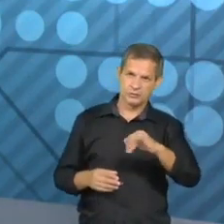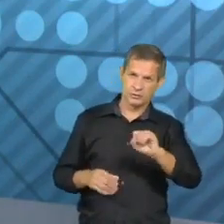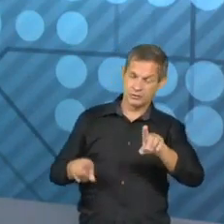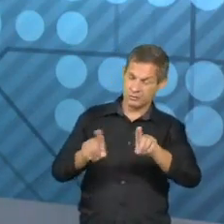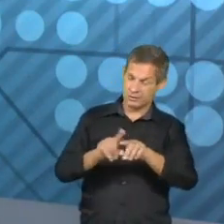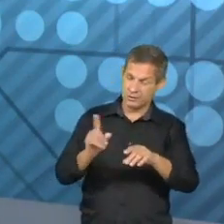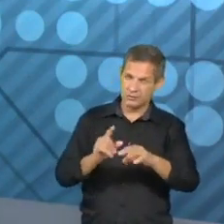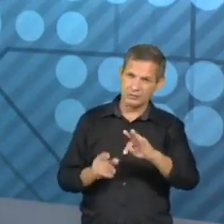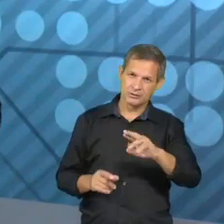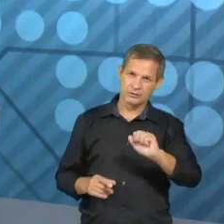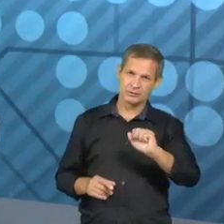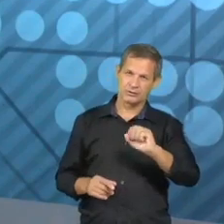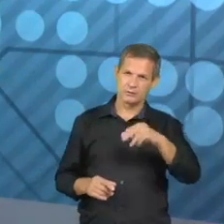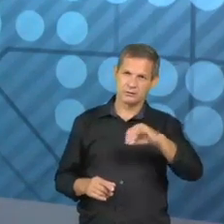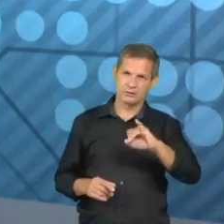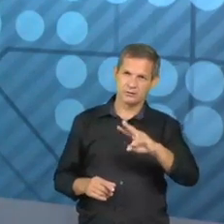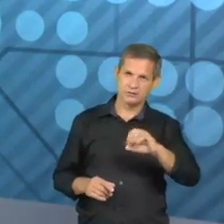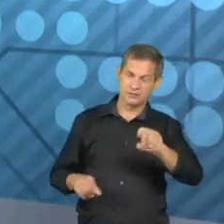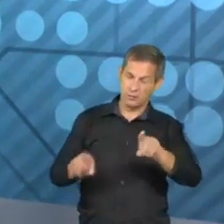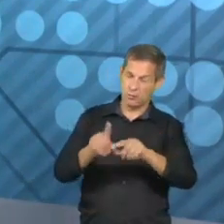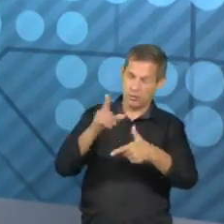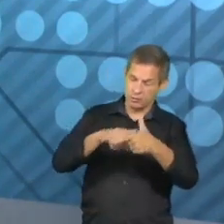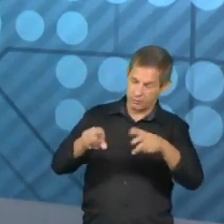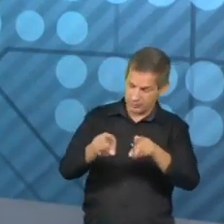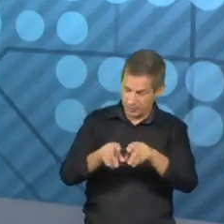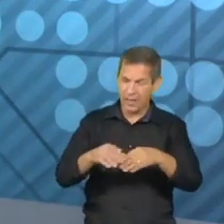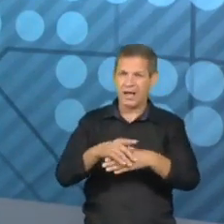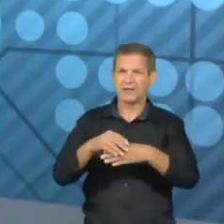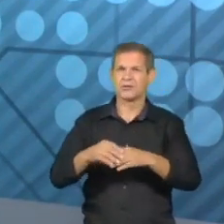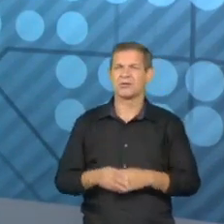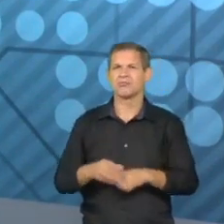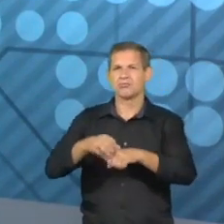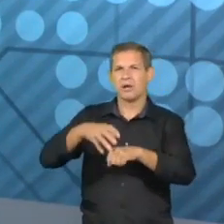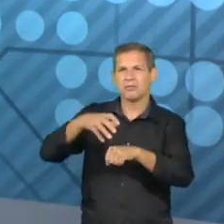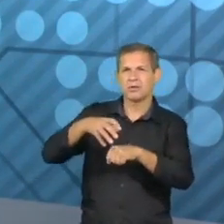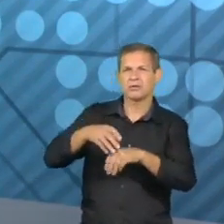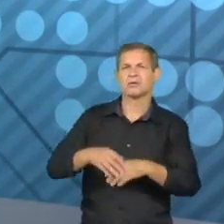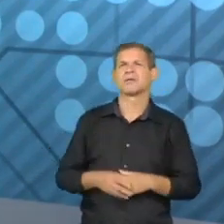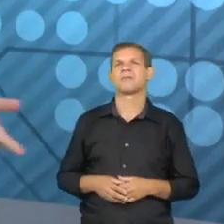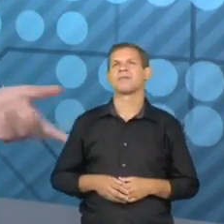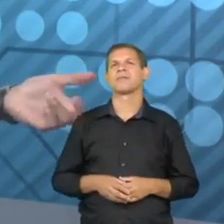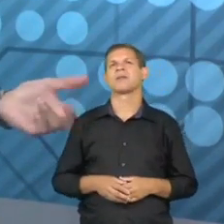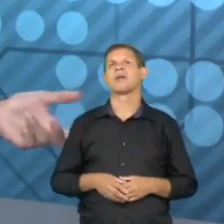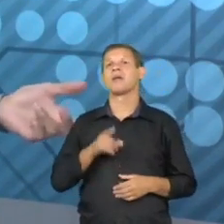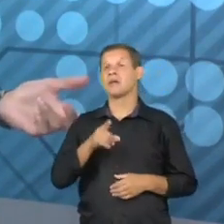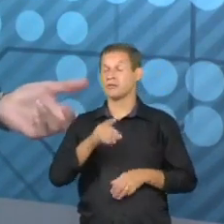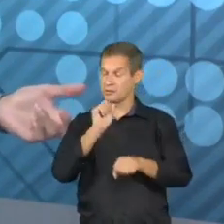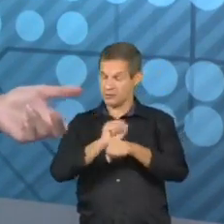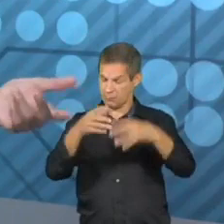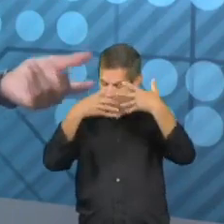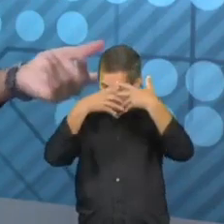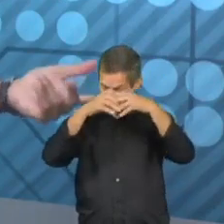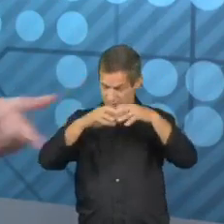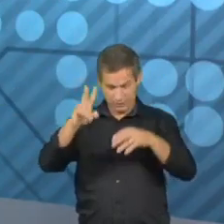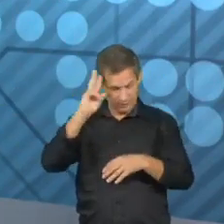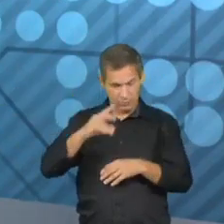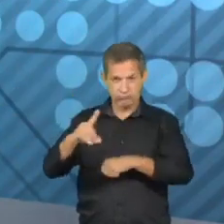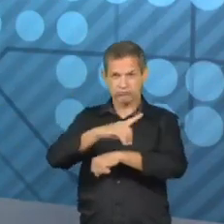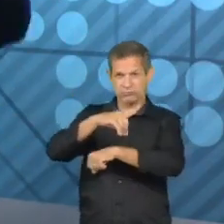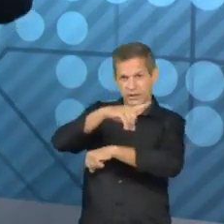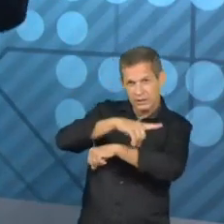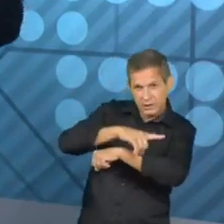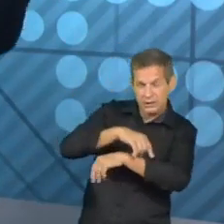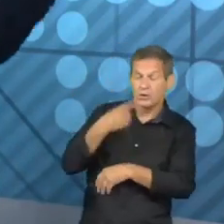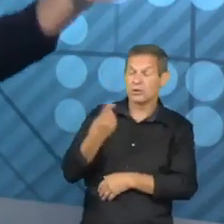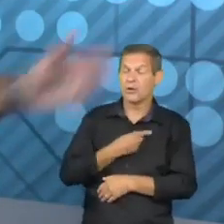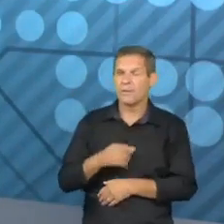não transmissíveis e agravos que são um problema e também as doenças infectocontagiosas. É só você parar para lembrar da dengue. Estamos